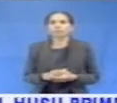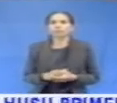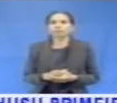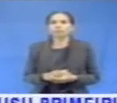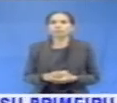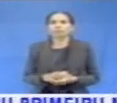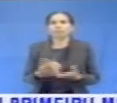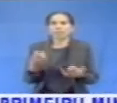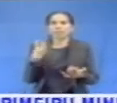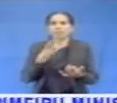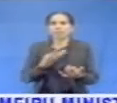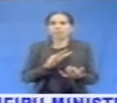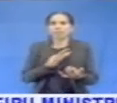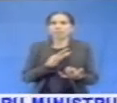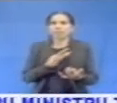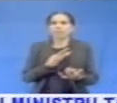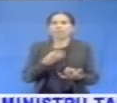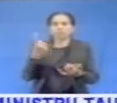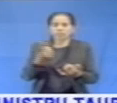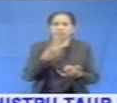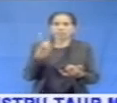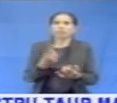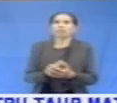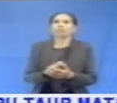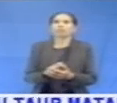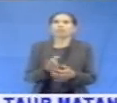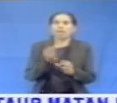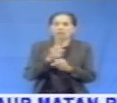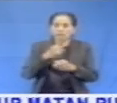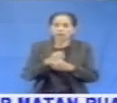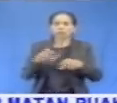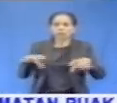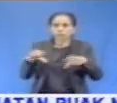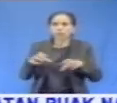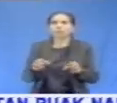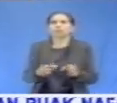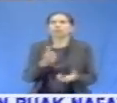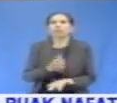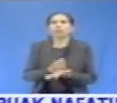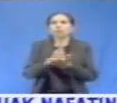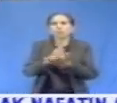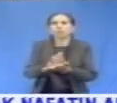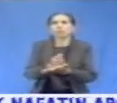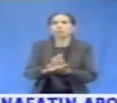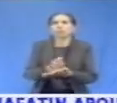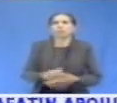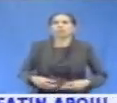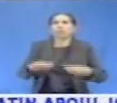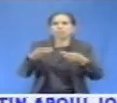Nem para cá, a mim, se busca. Alô, serviço todo a tu. Fora